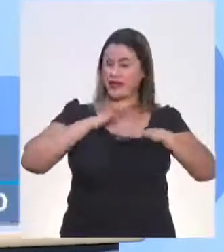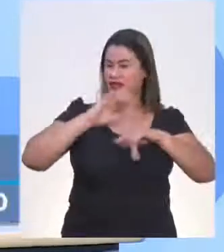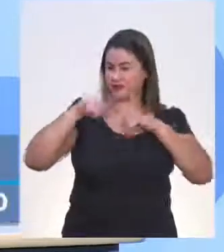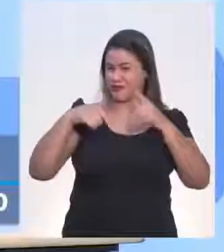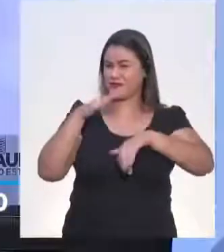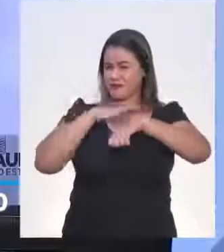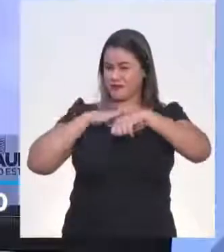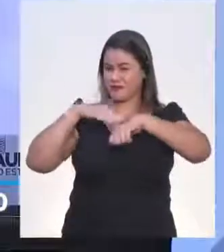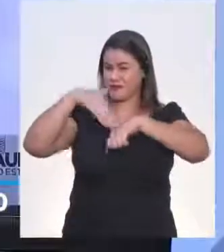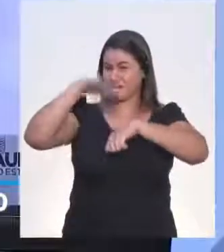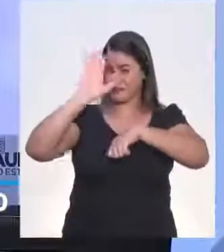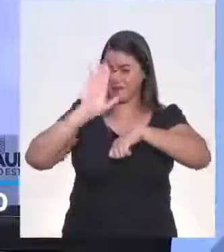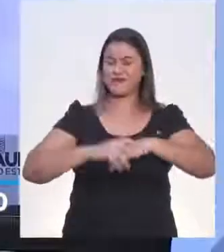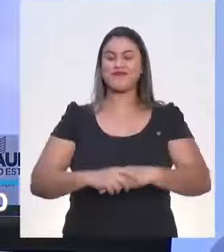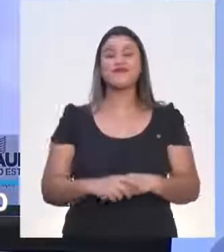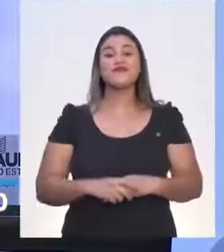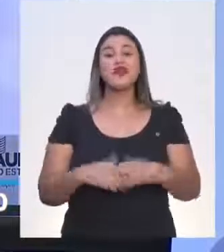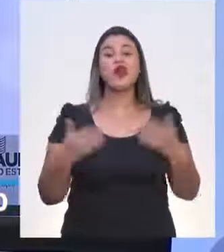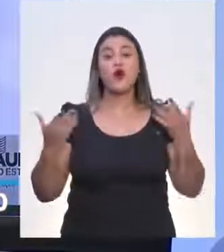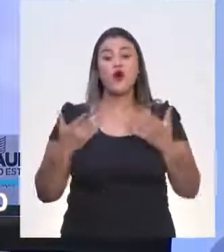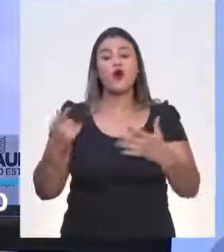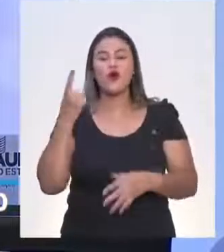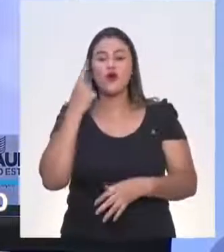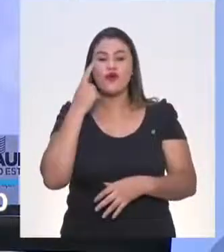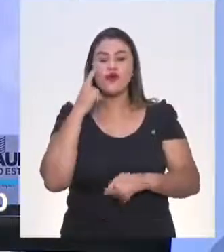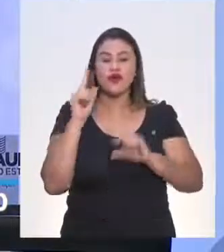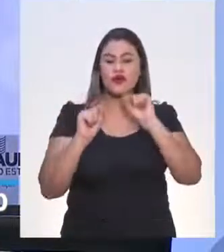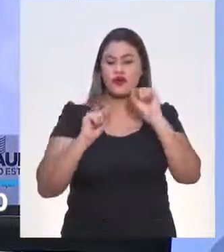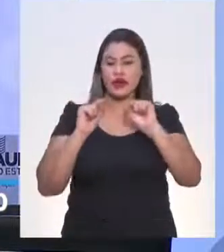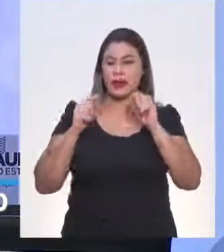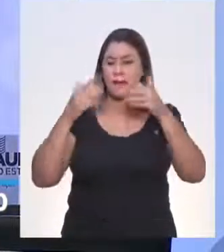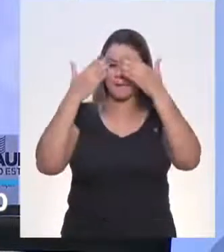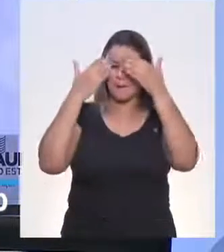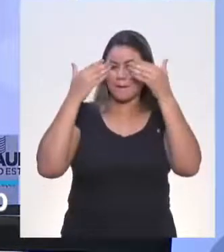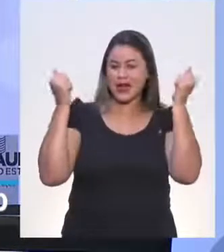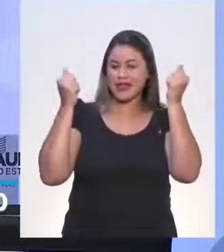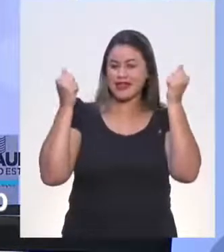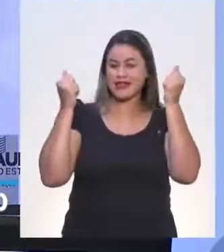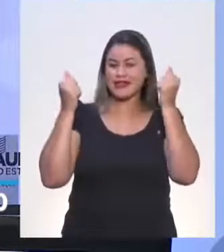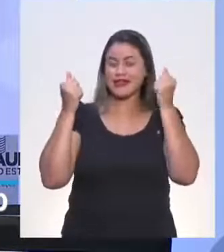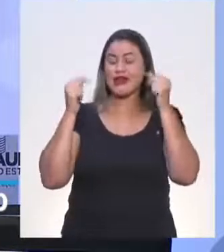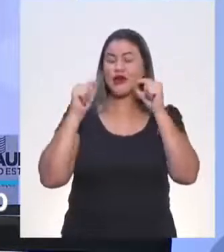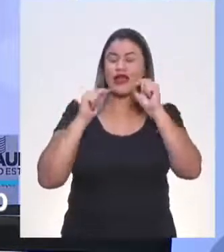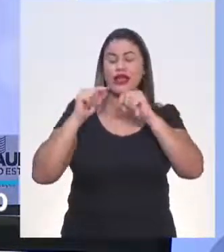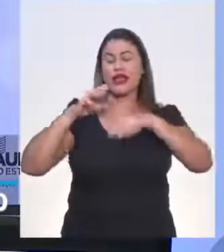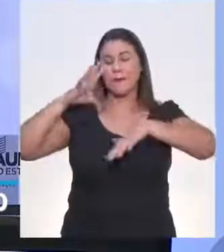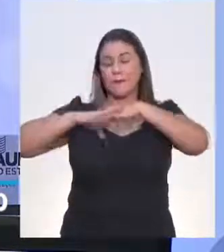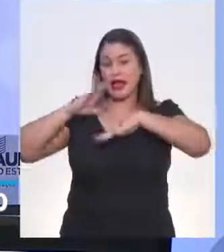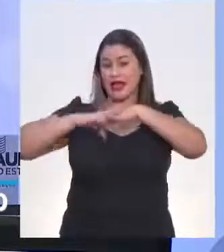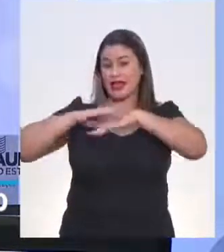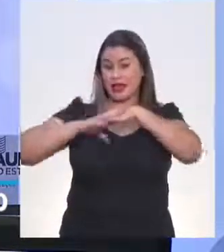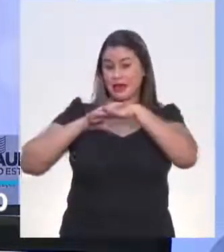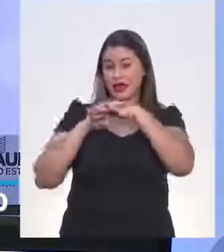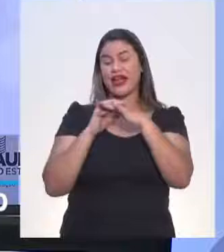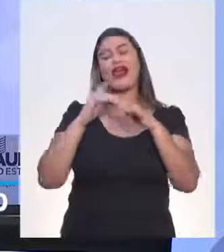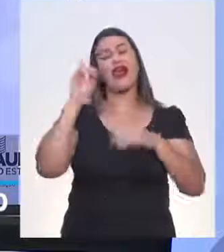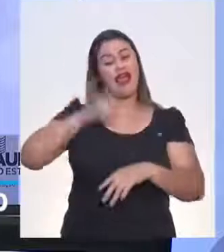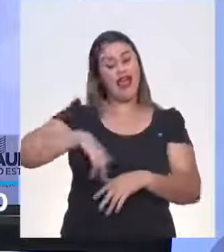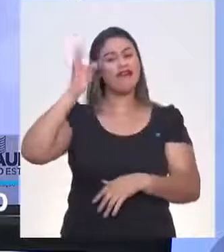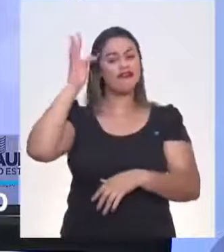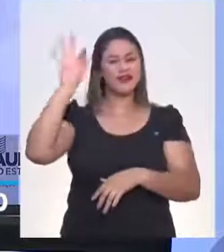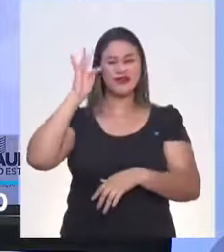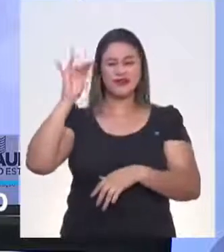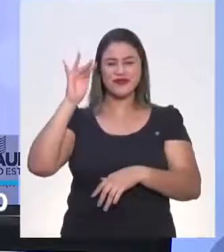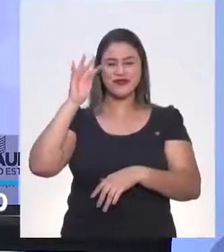conversa. Isso mesmo. Hoje vocês vão ver aí que matemática também é filosofia, a gente filosofa aí às